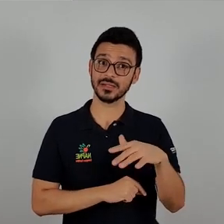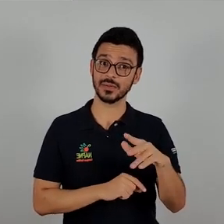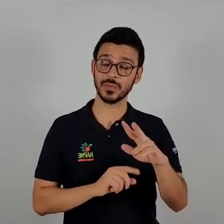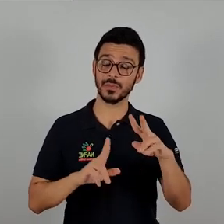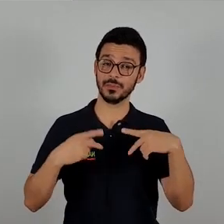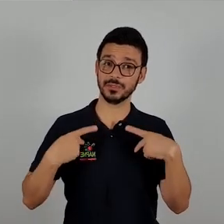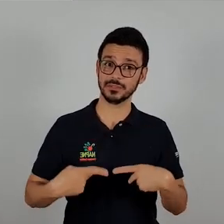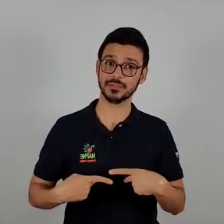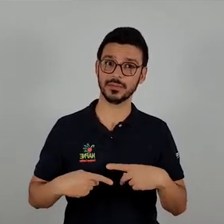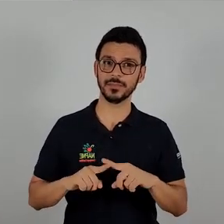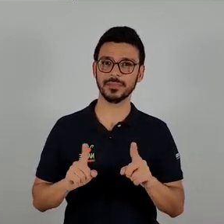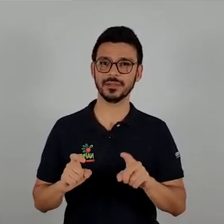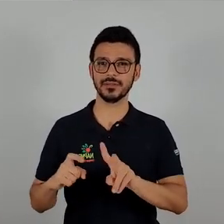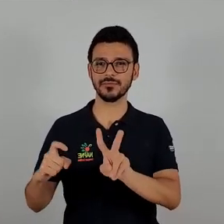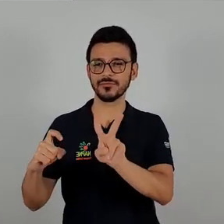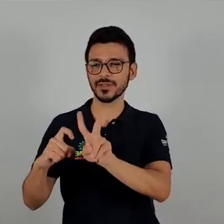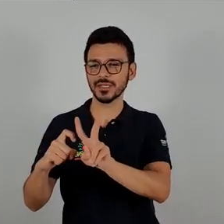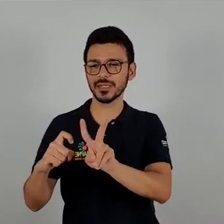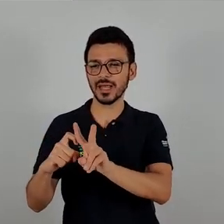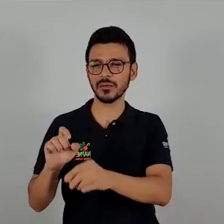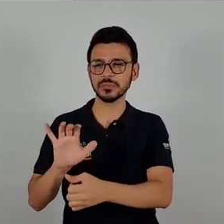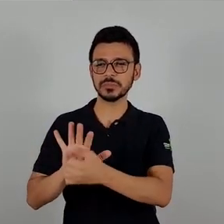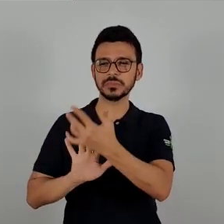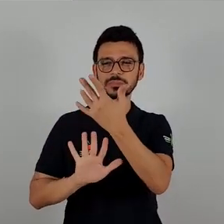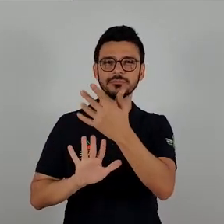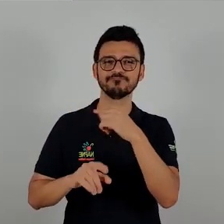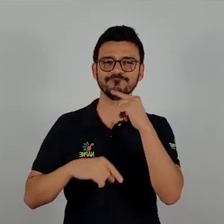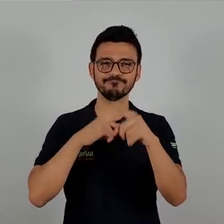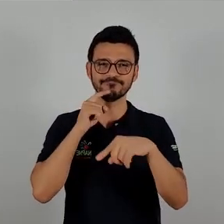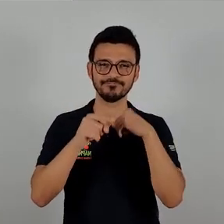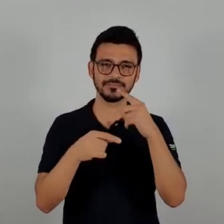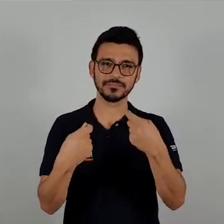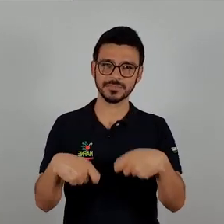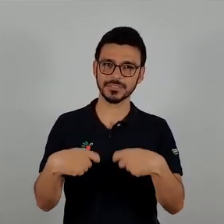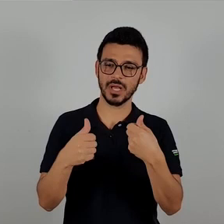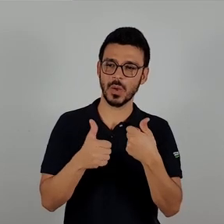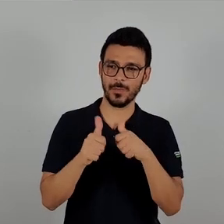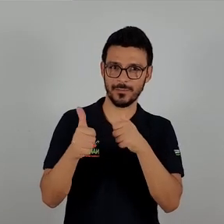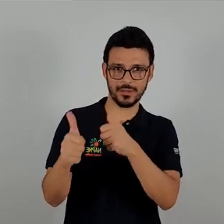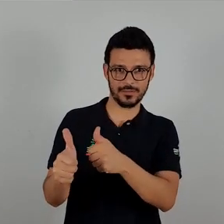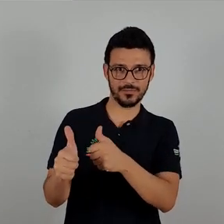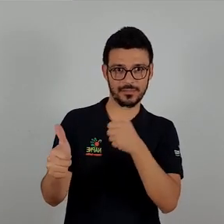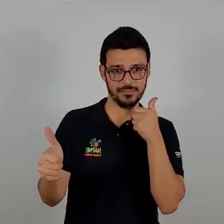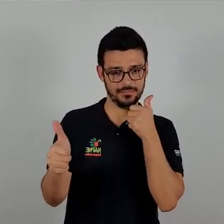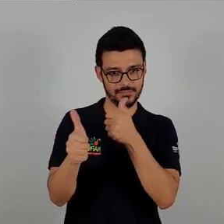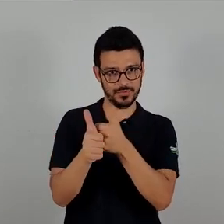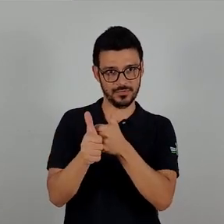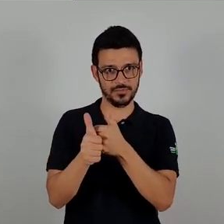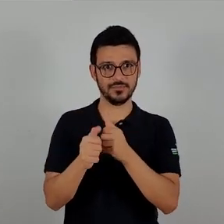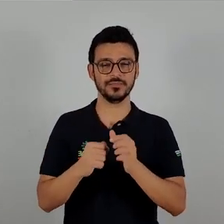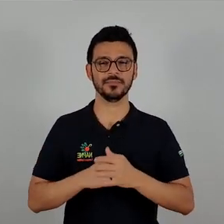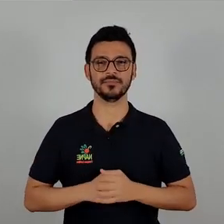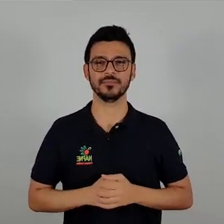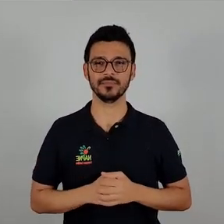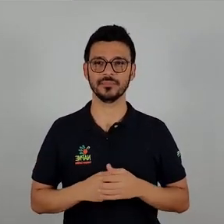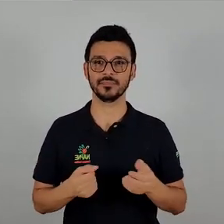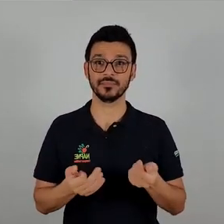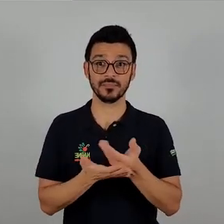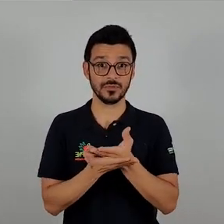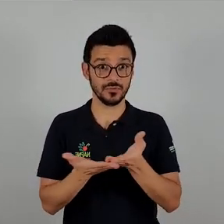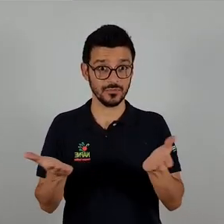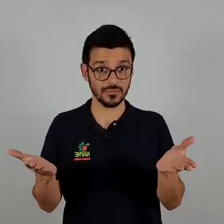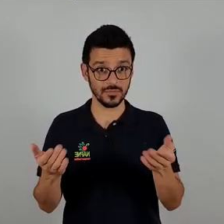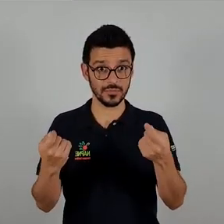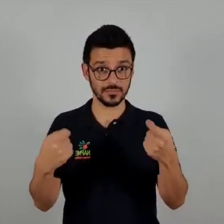problema algum, fazer todo o atendimento, e também indicar colegas, porque eu tenho meus alunos que já formados e estão